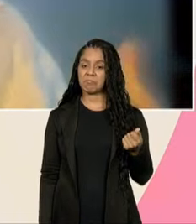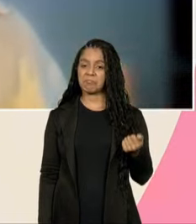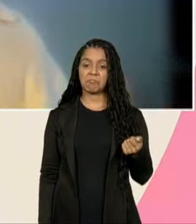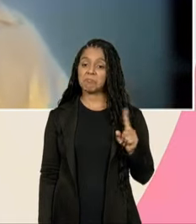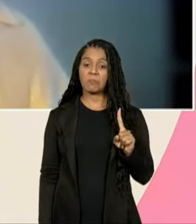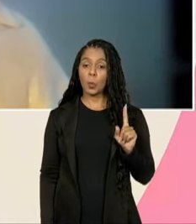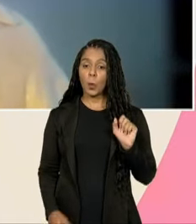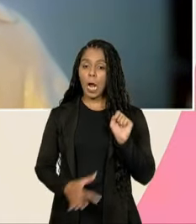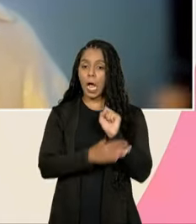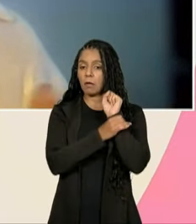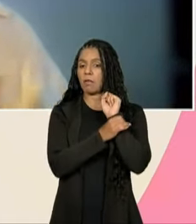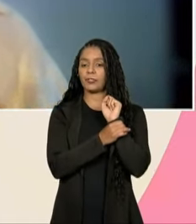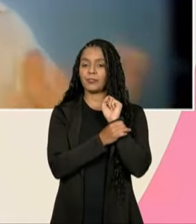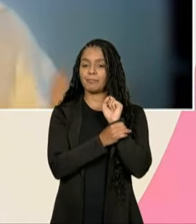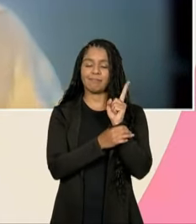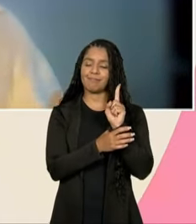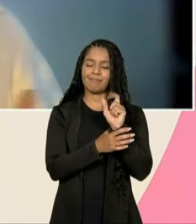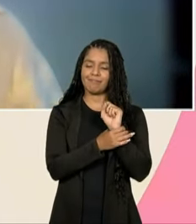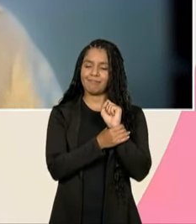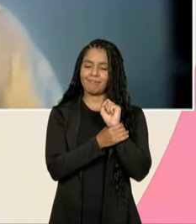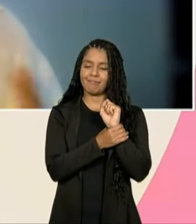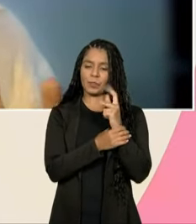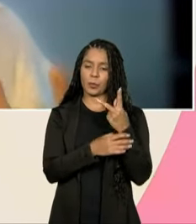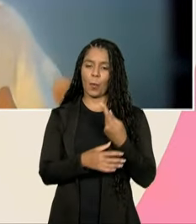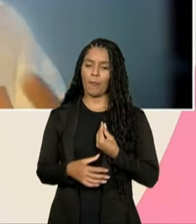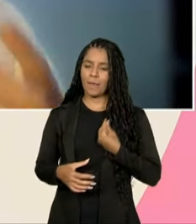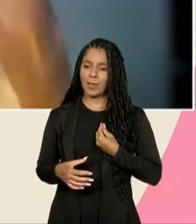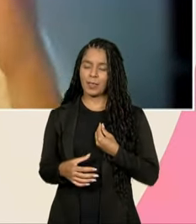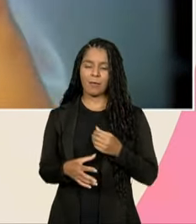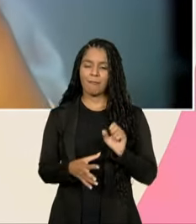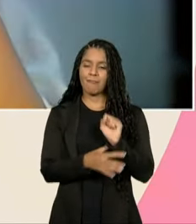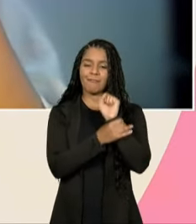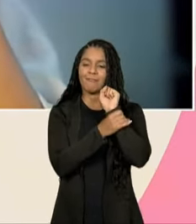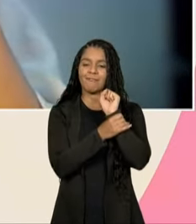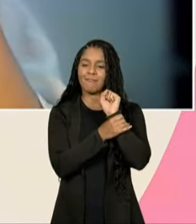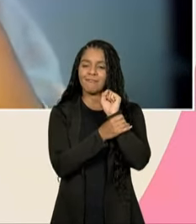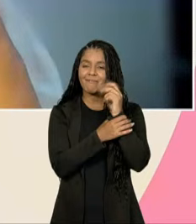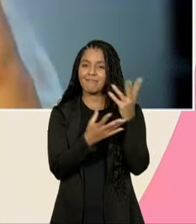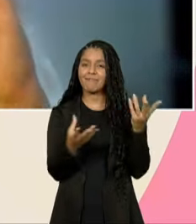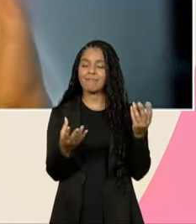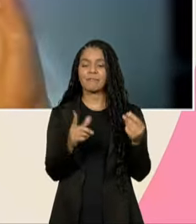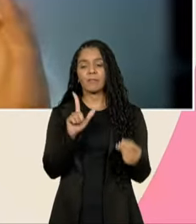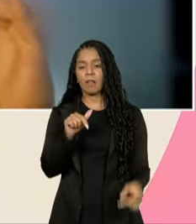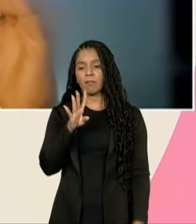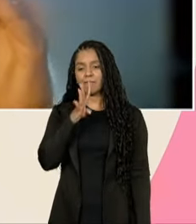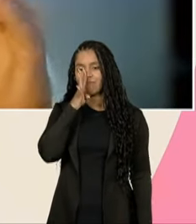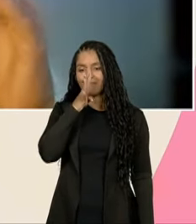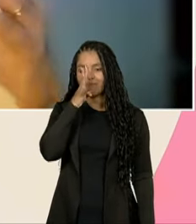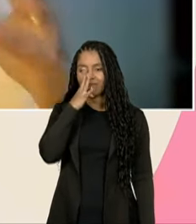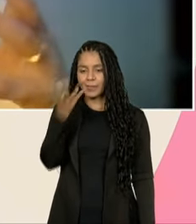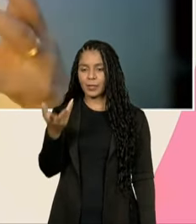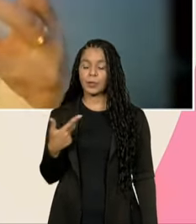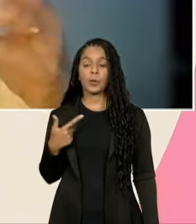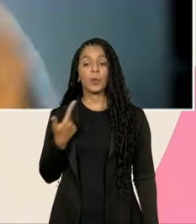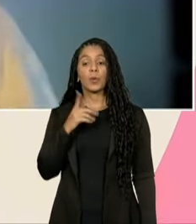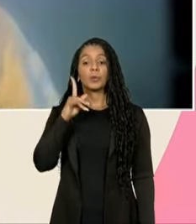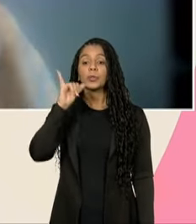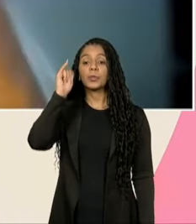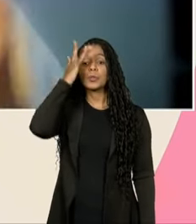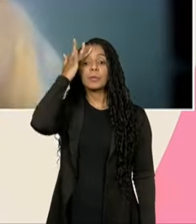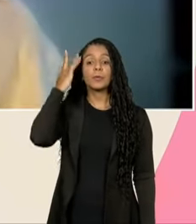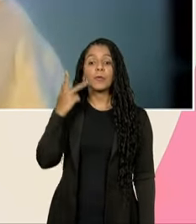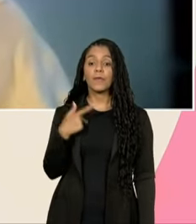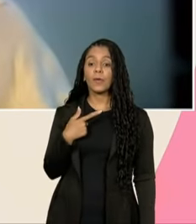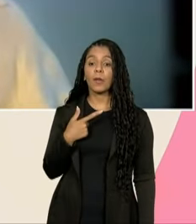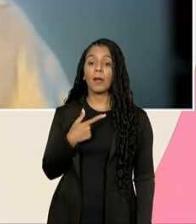ele não te garante, né? Não garante a tua vida, não garante... É um absurdo. Outro dia alguém falou comigo, você